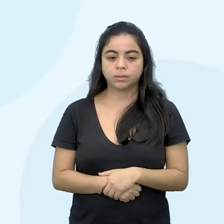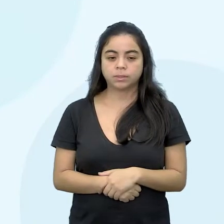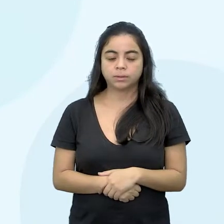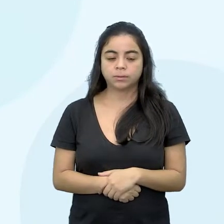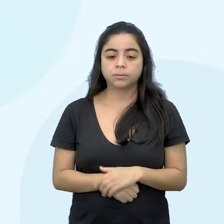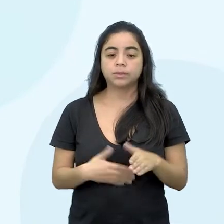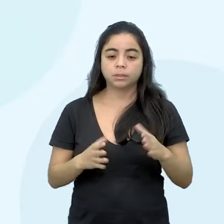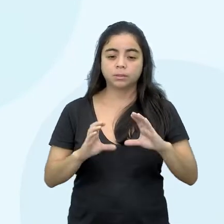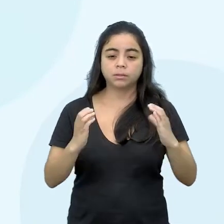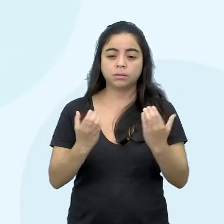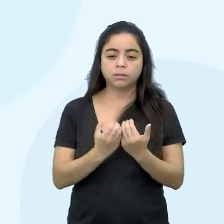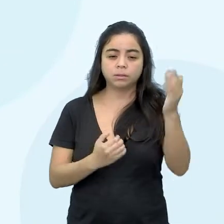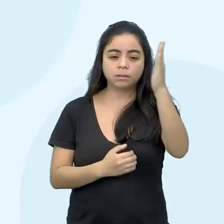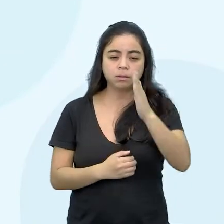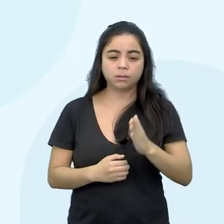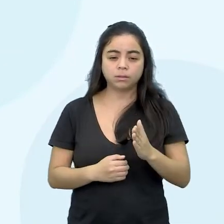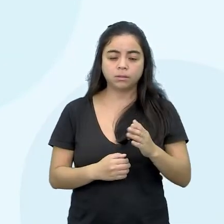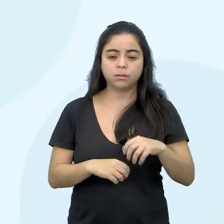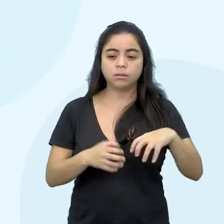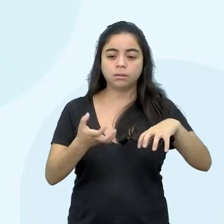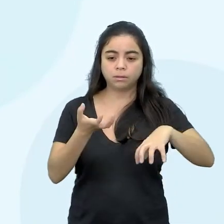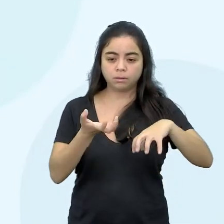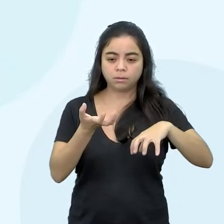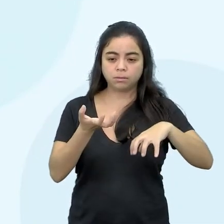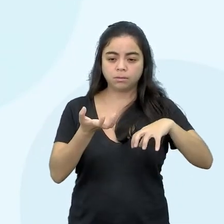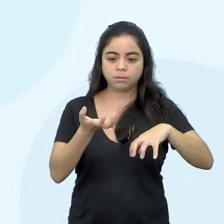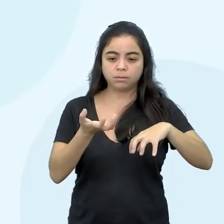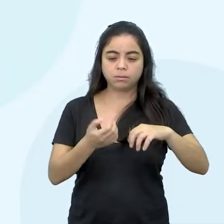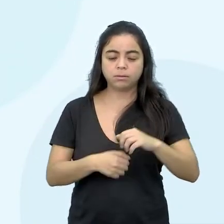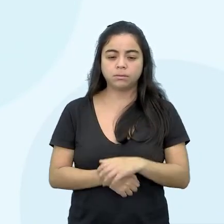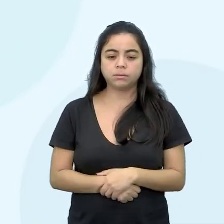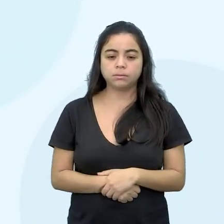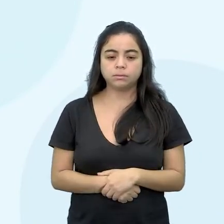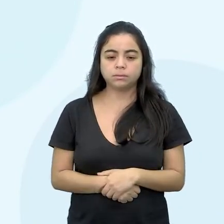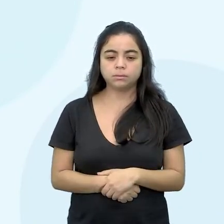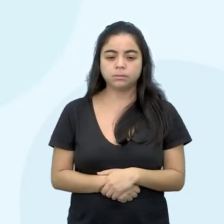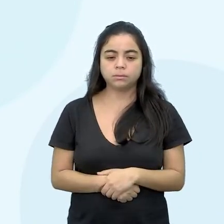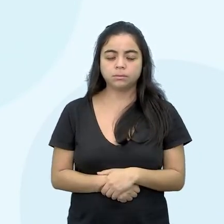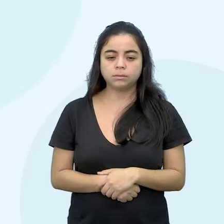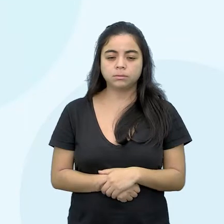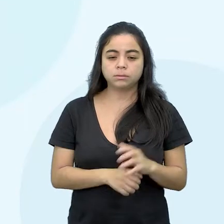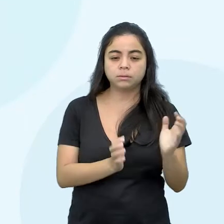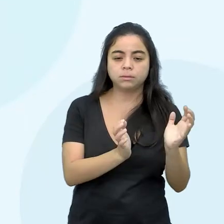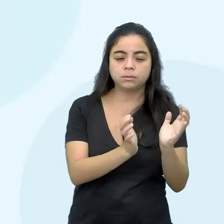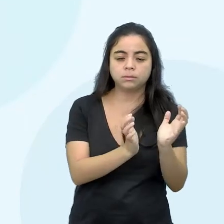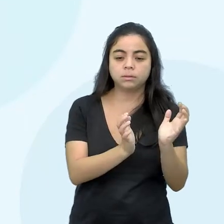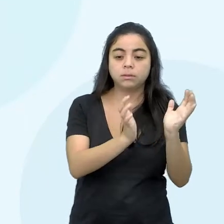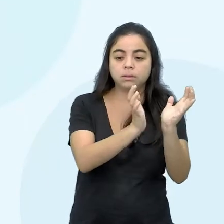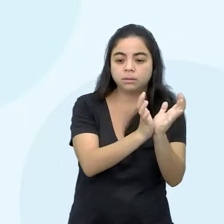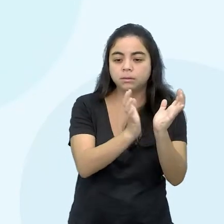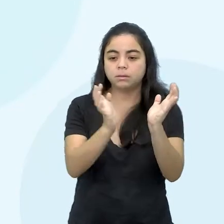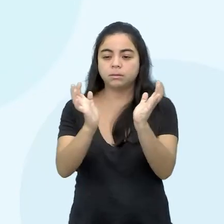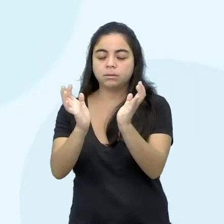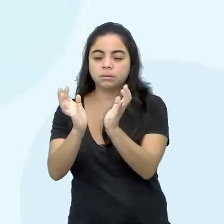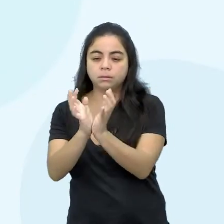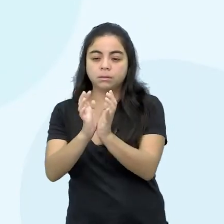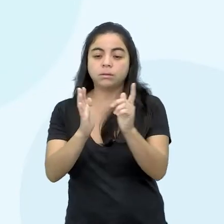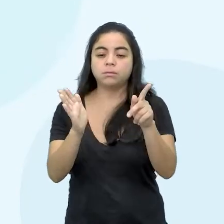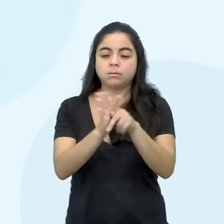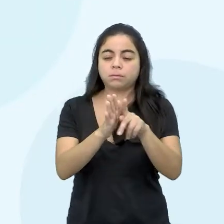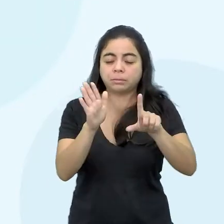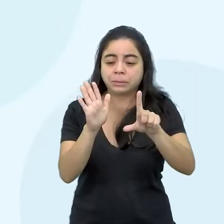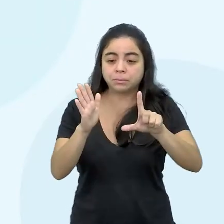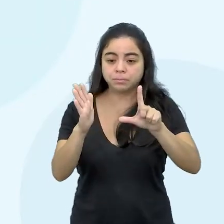Congresso Nacional, que fica em Brasília, capital do país, é composto por 2 casas legislativas,